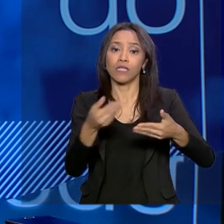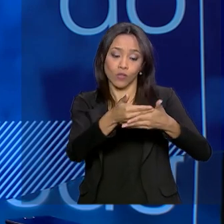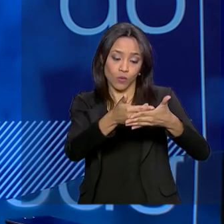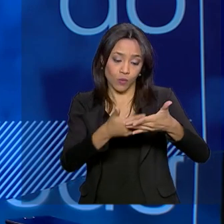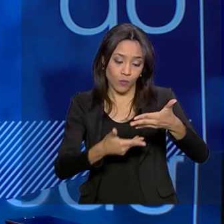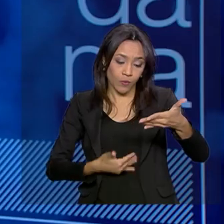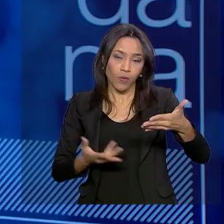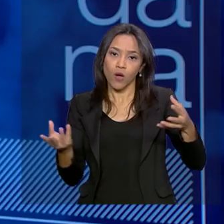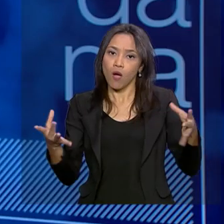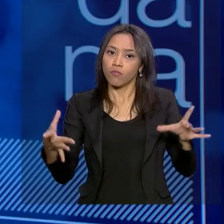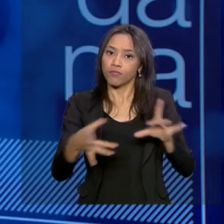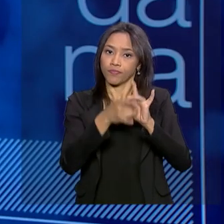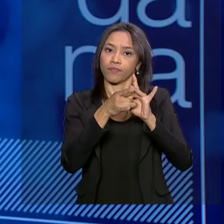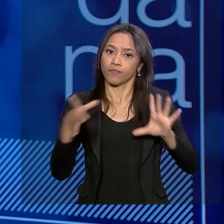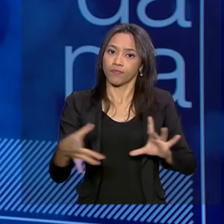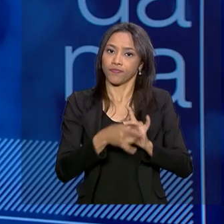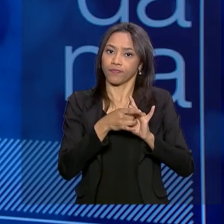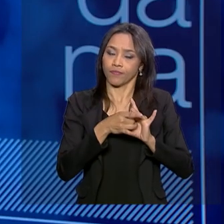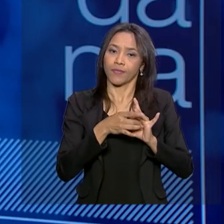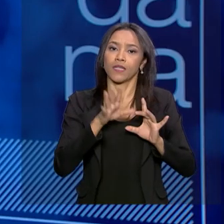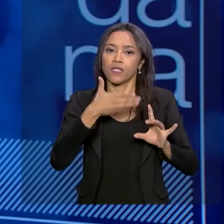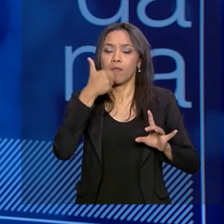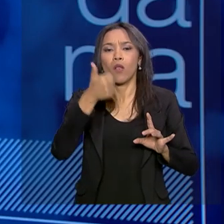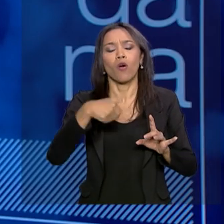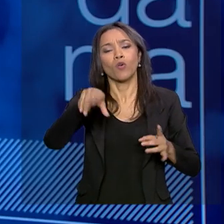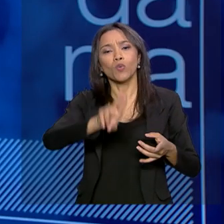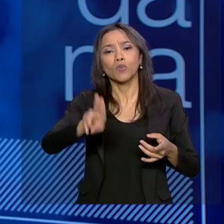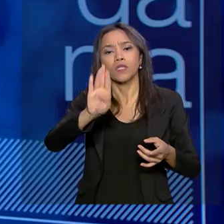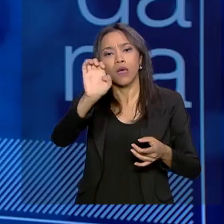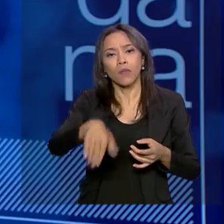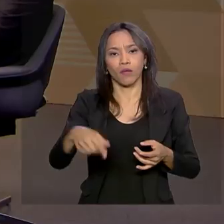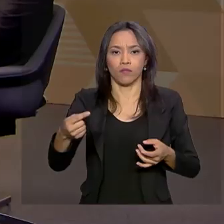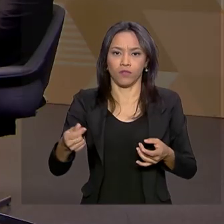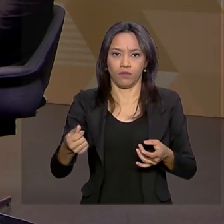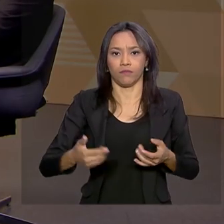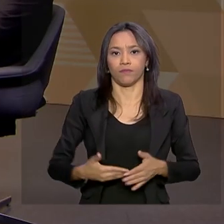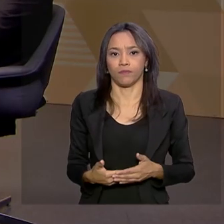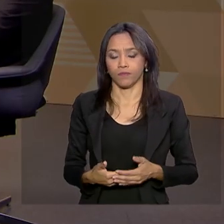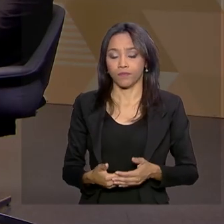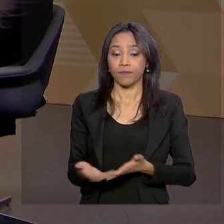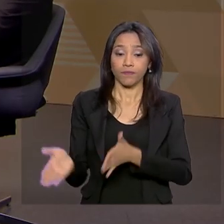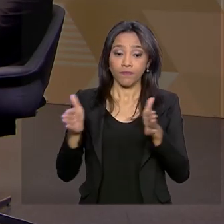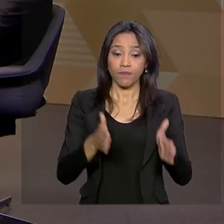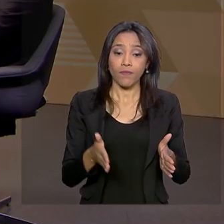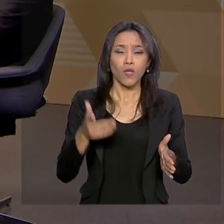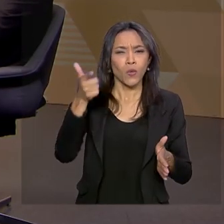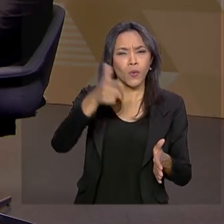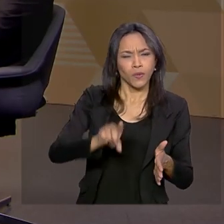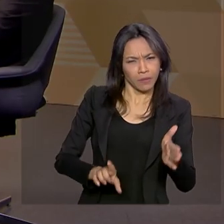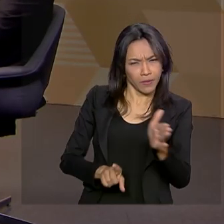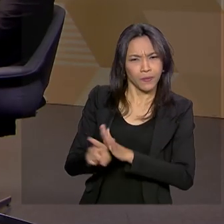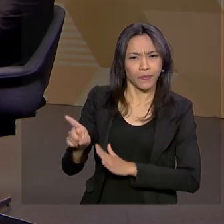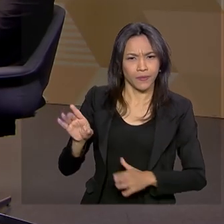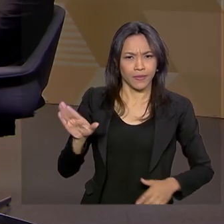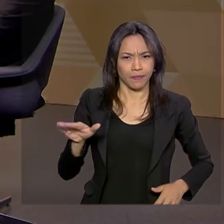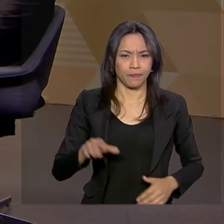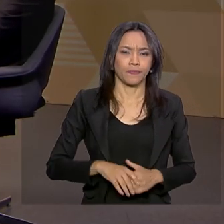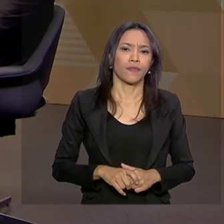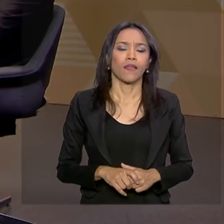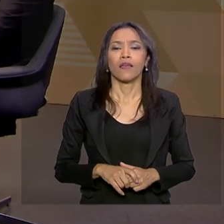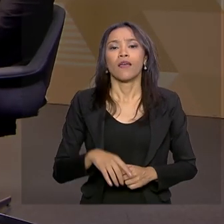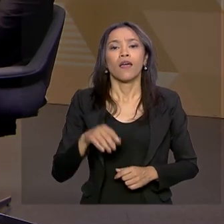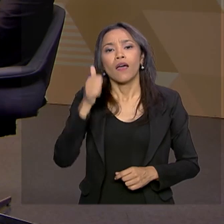os recursos sejam muito melhor aplicados do que estão sendo hoje. Secretário, vamos a mais uma pergunta. Agora é